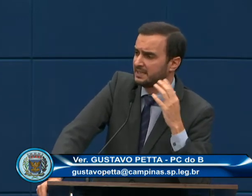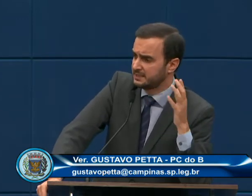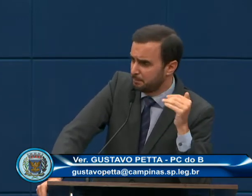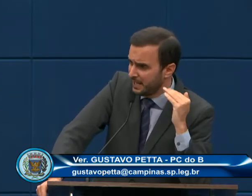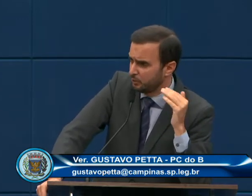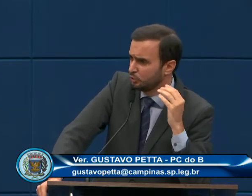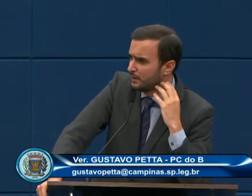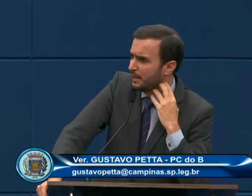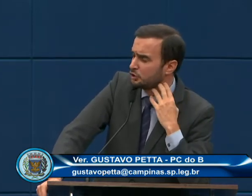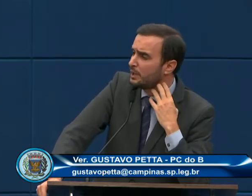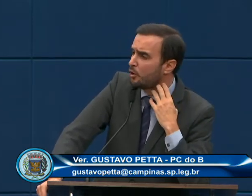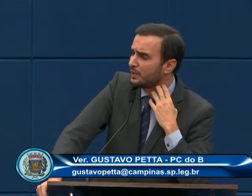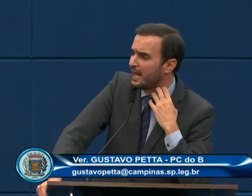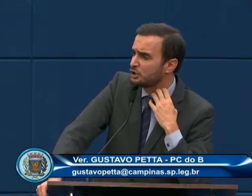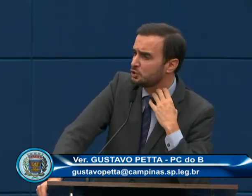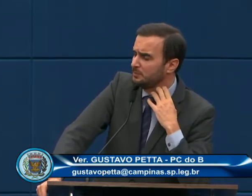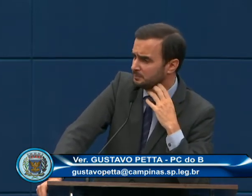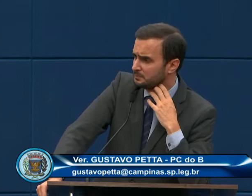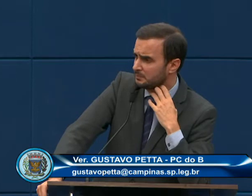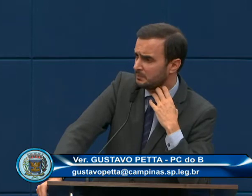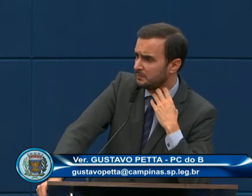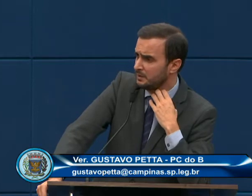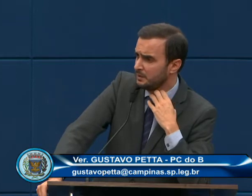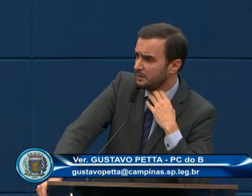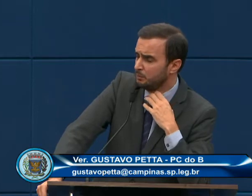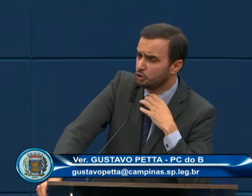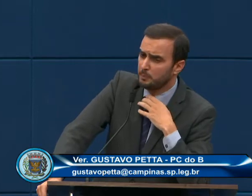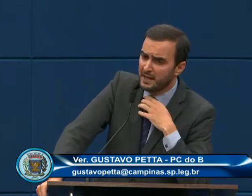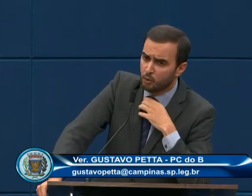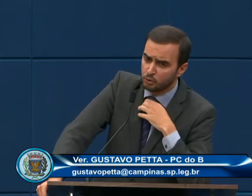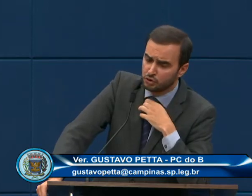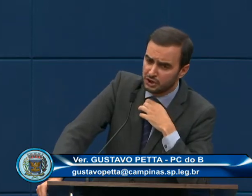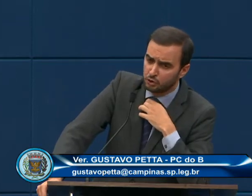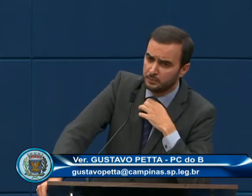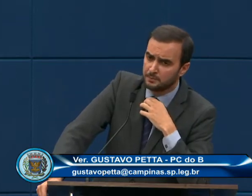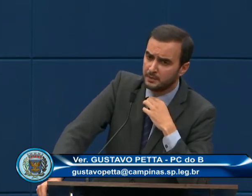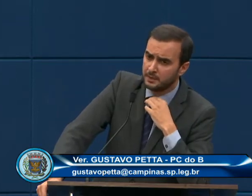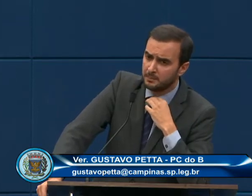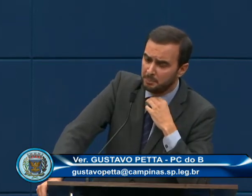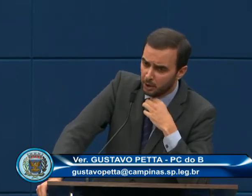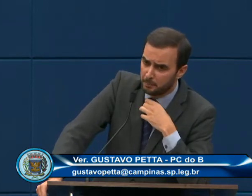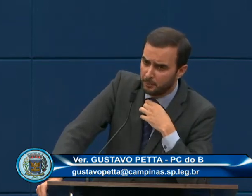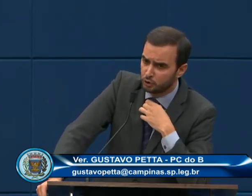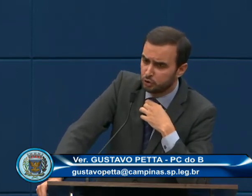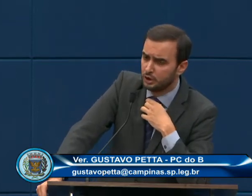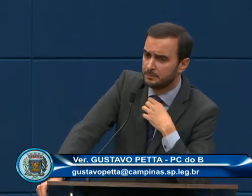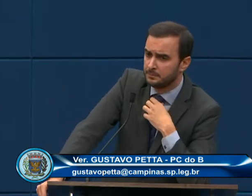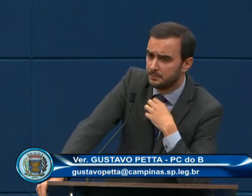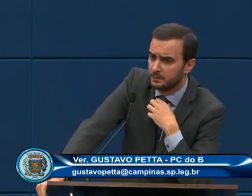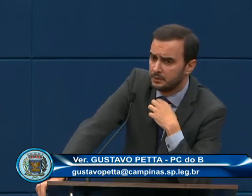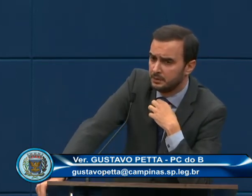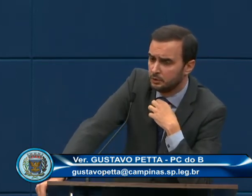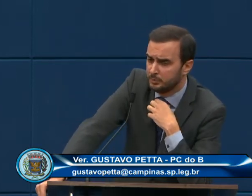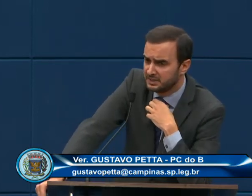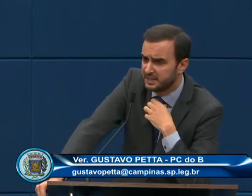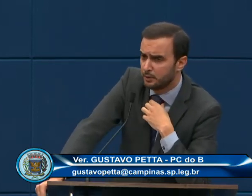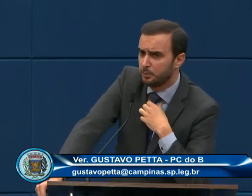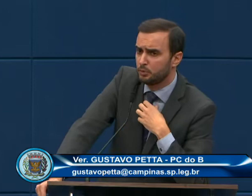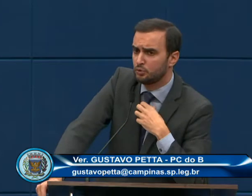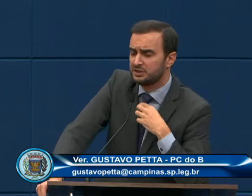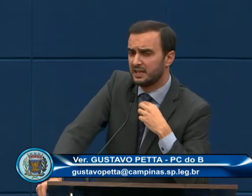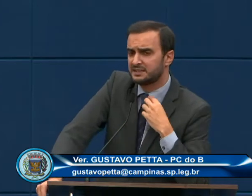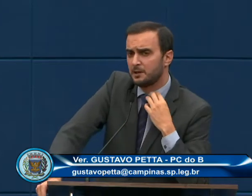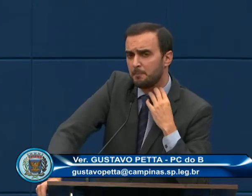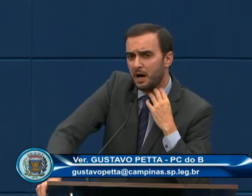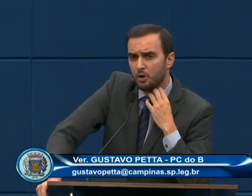que participaram de um debate democrático, muito bem conduzido pelo promotor do Ministério